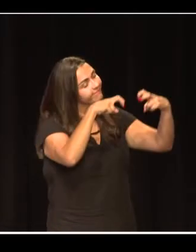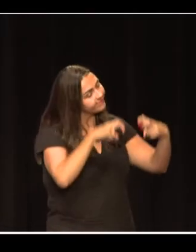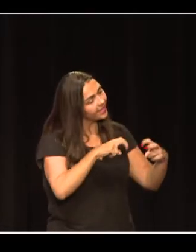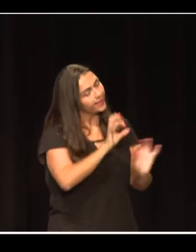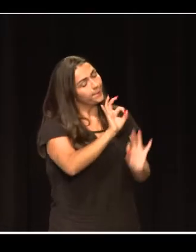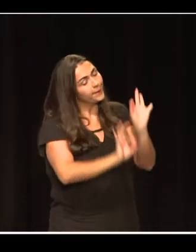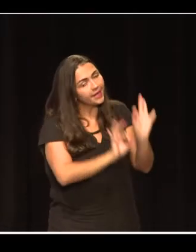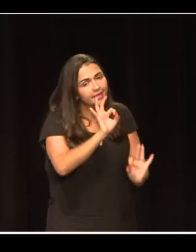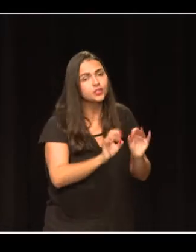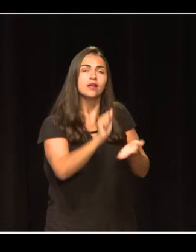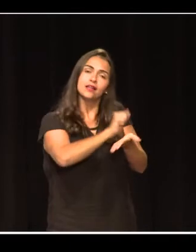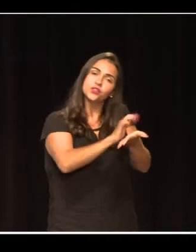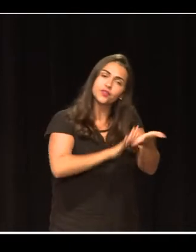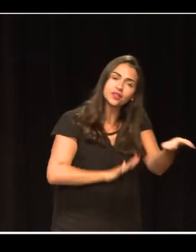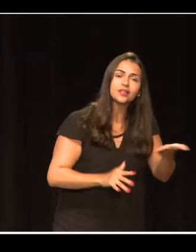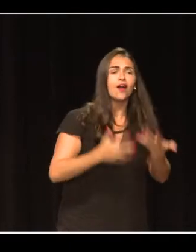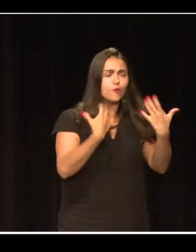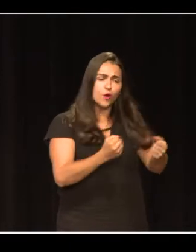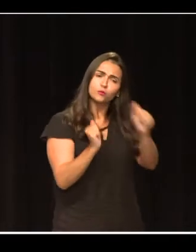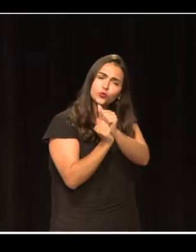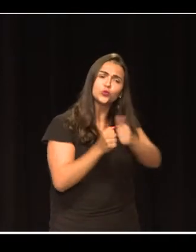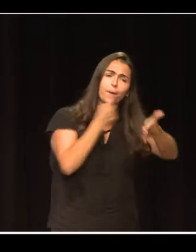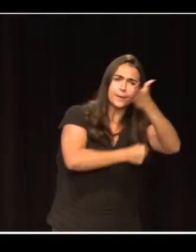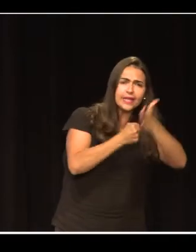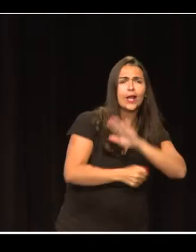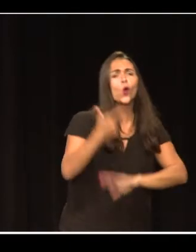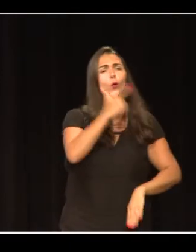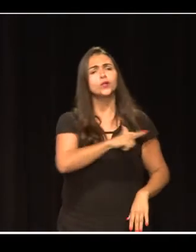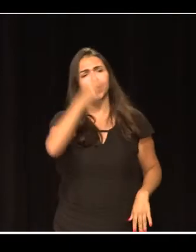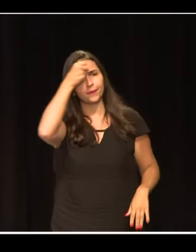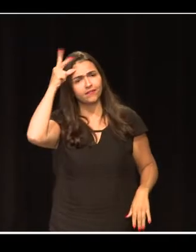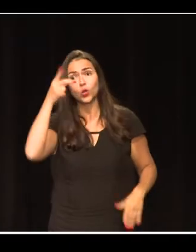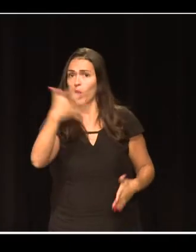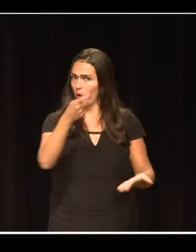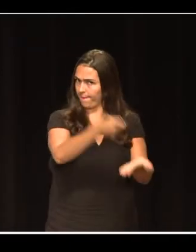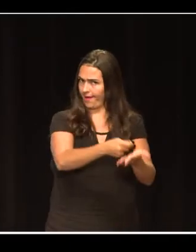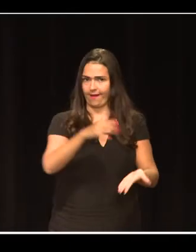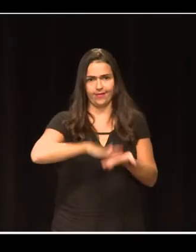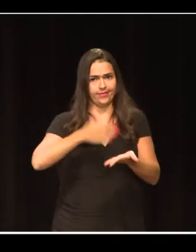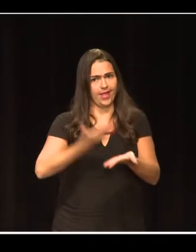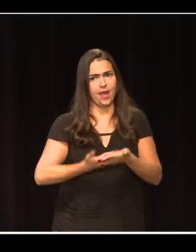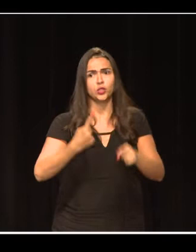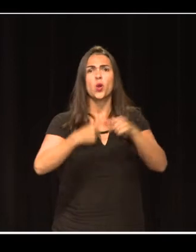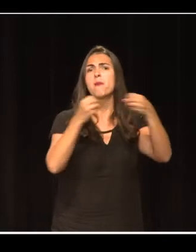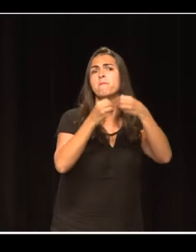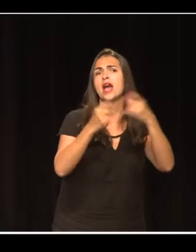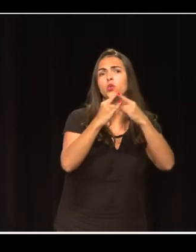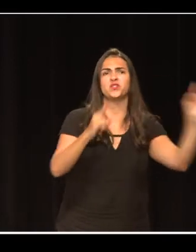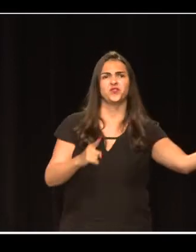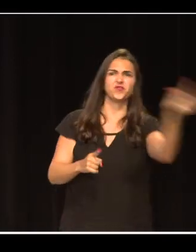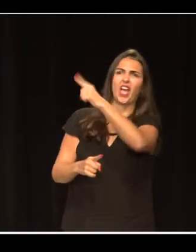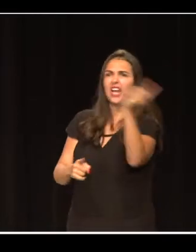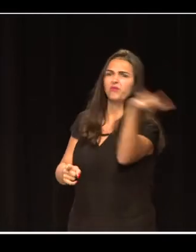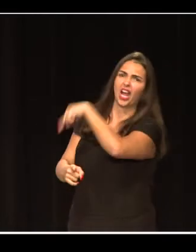planejar, pensar a atividade, entrar na briga, conseguir intérprete com a prefeitura, que não queria pagar intérprete, porque era perto do INES, então a família que